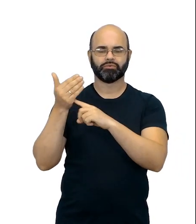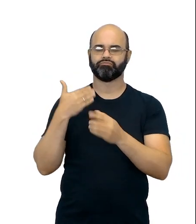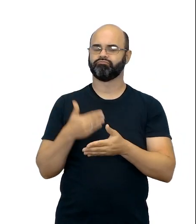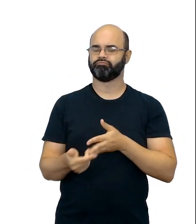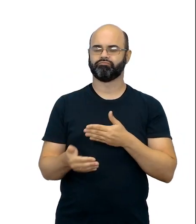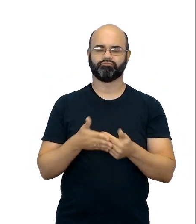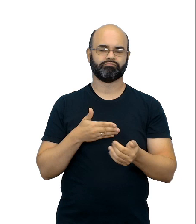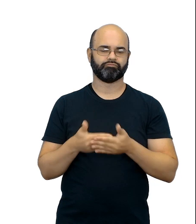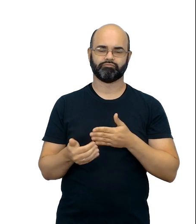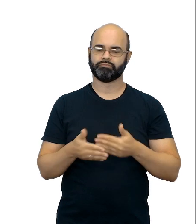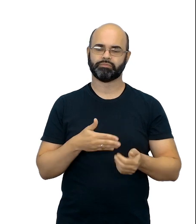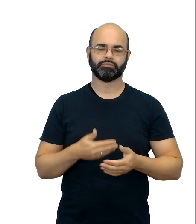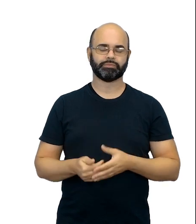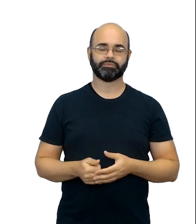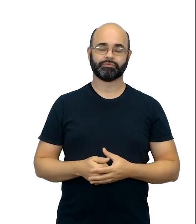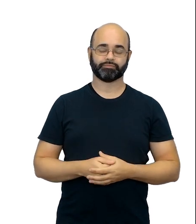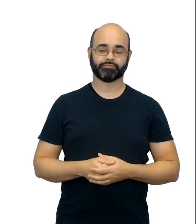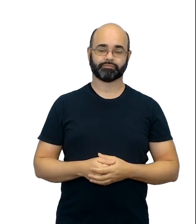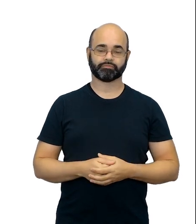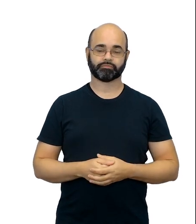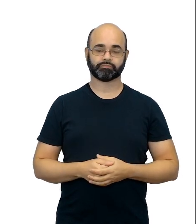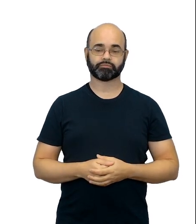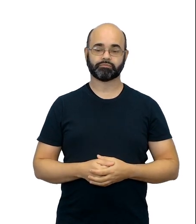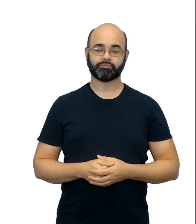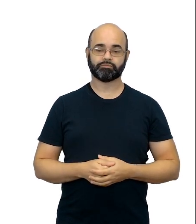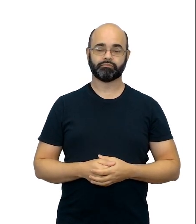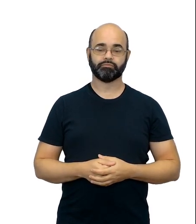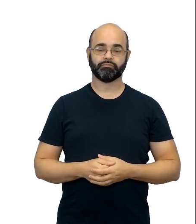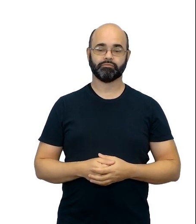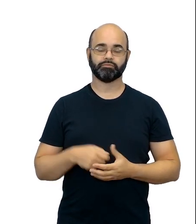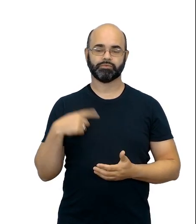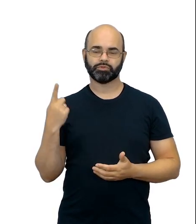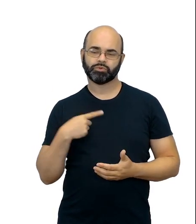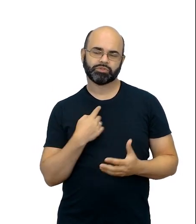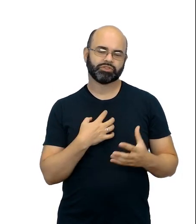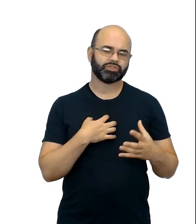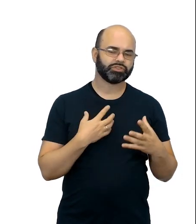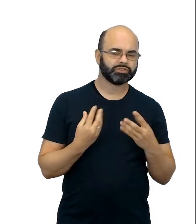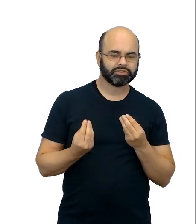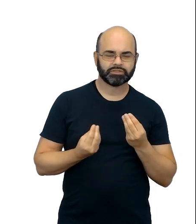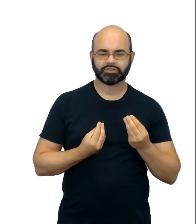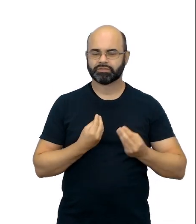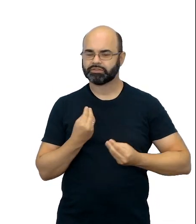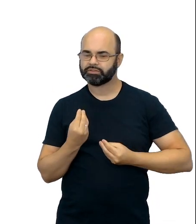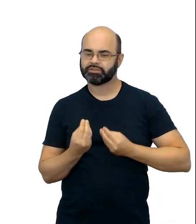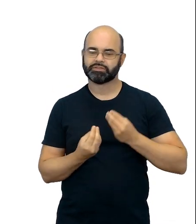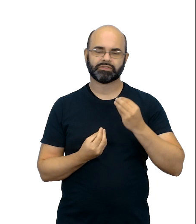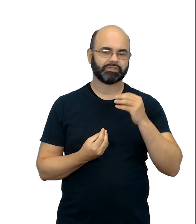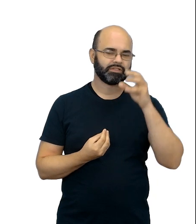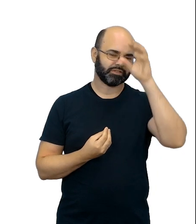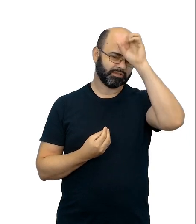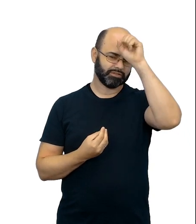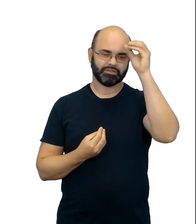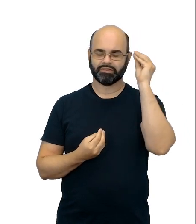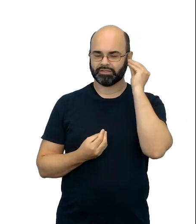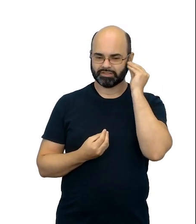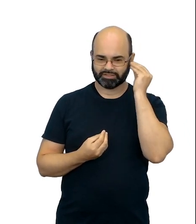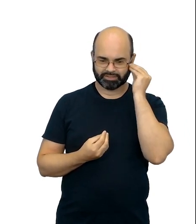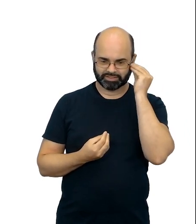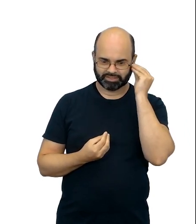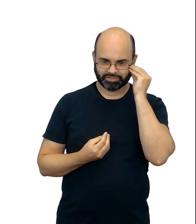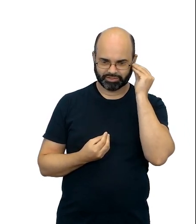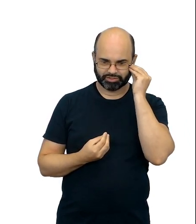tecnologia, mas nós podemos muitas vezes driblar, né, essas formas e mostrar a eles as possibilidades. Também as